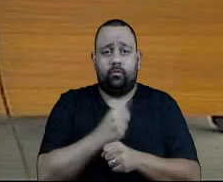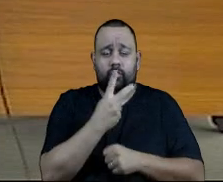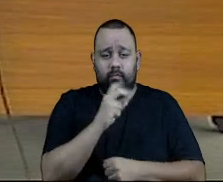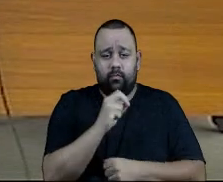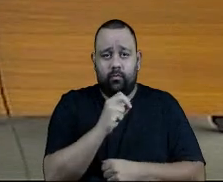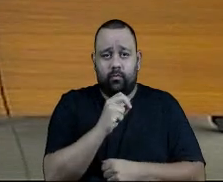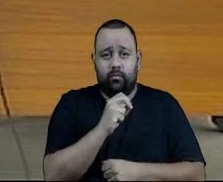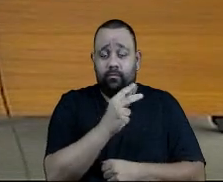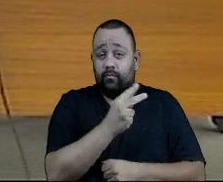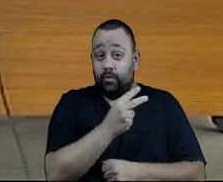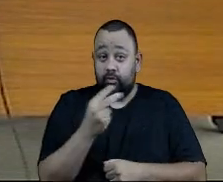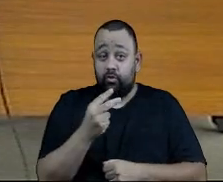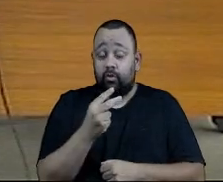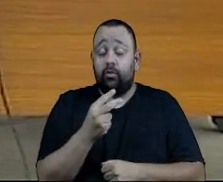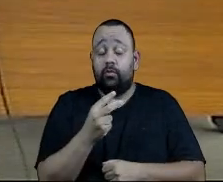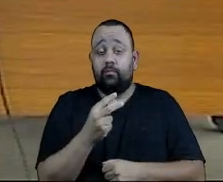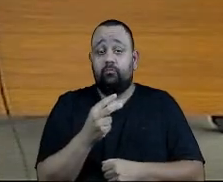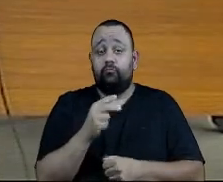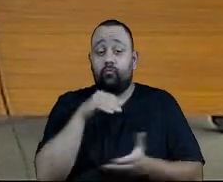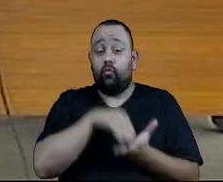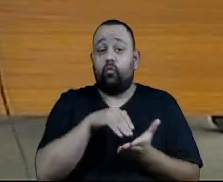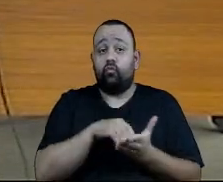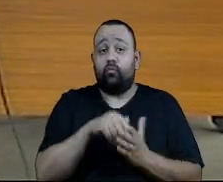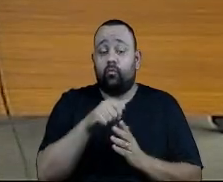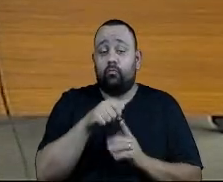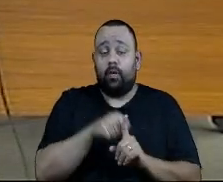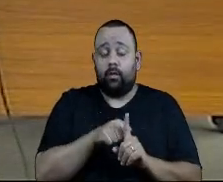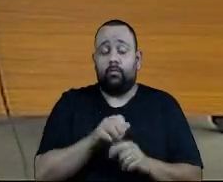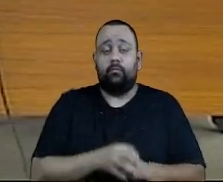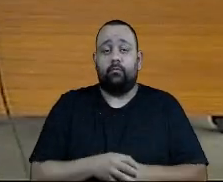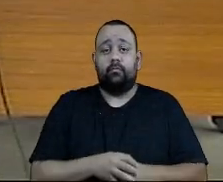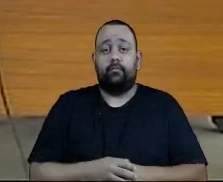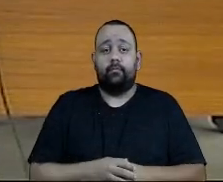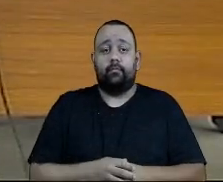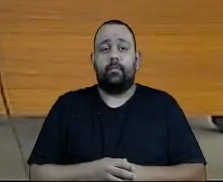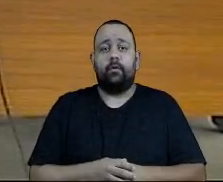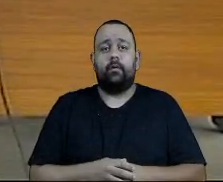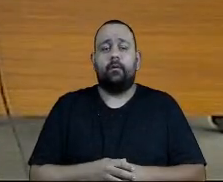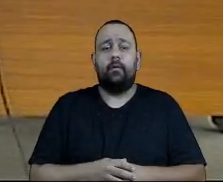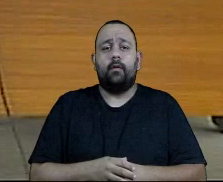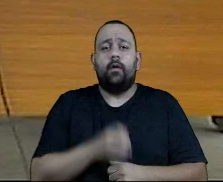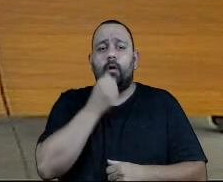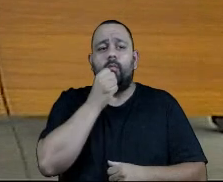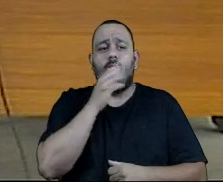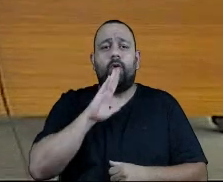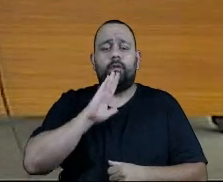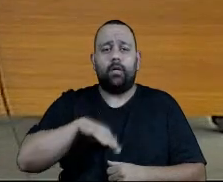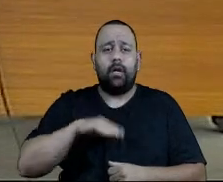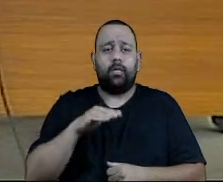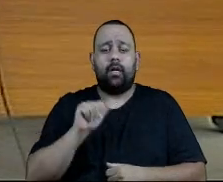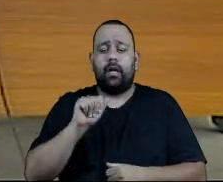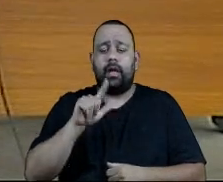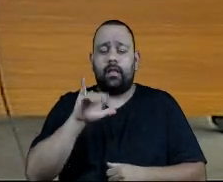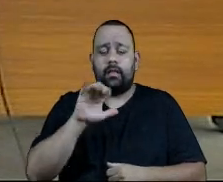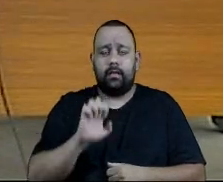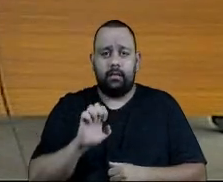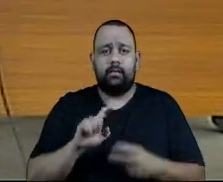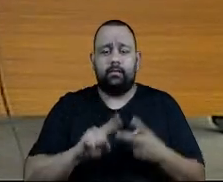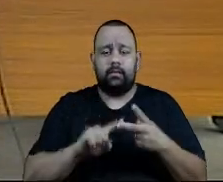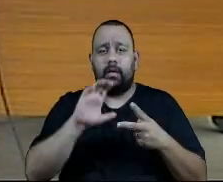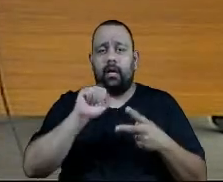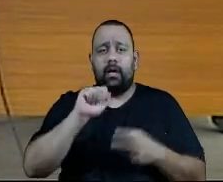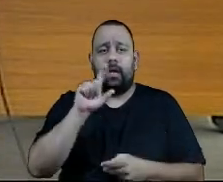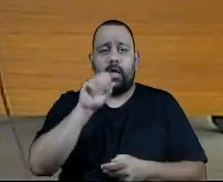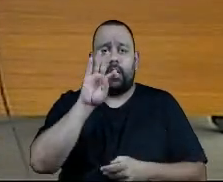2022, dia 24 de fevereiro de 2023. Boa tarde, senhora vereadora Alice,